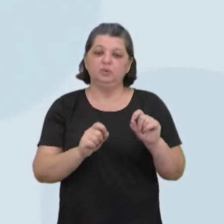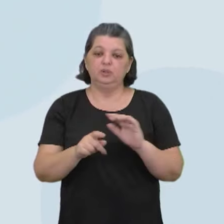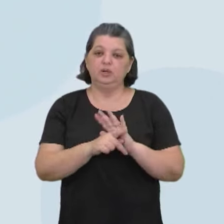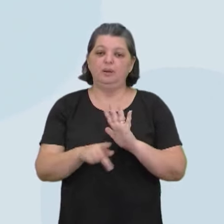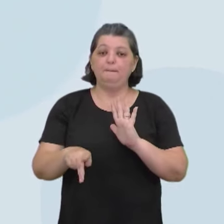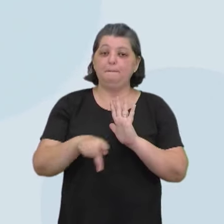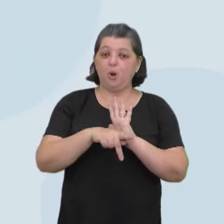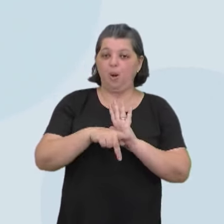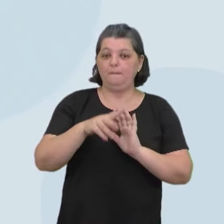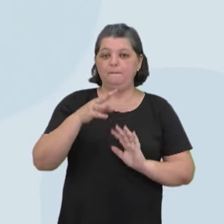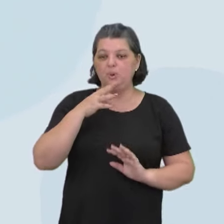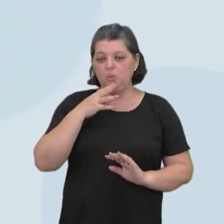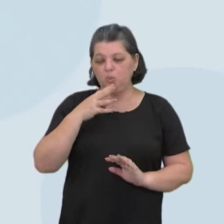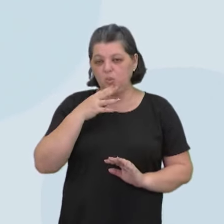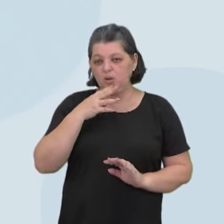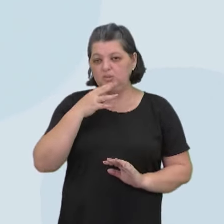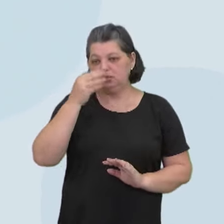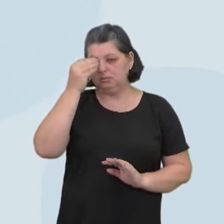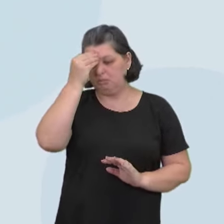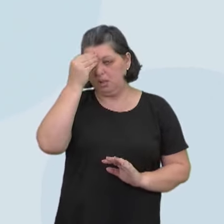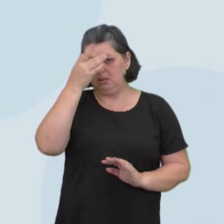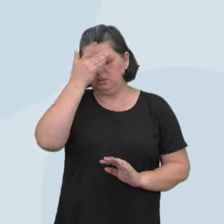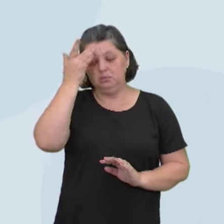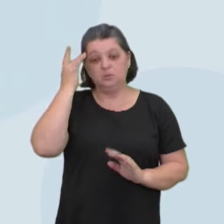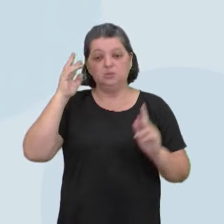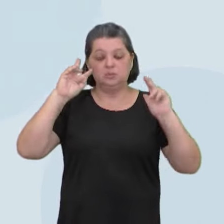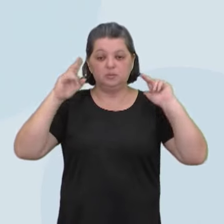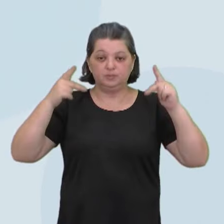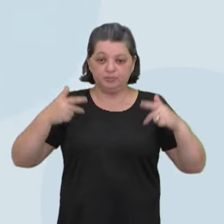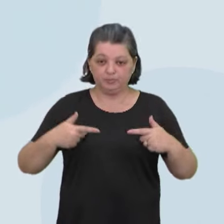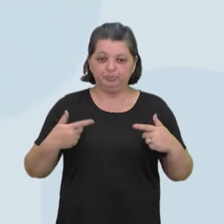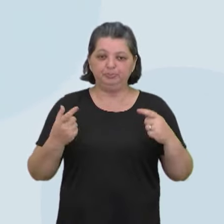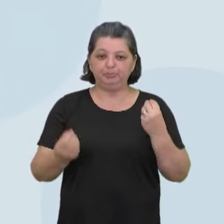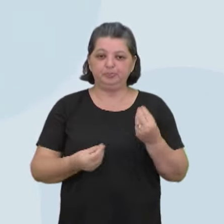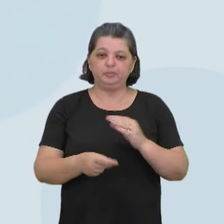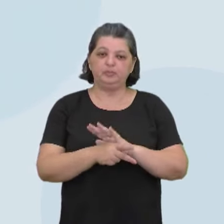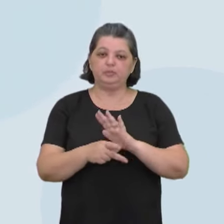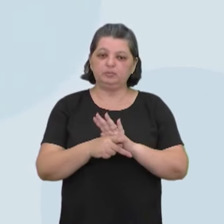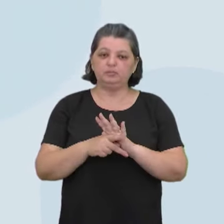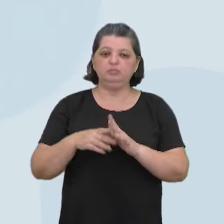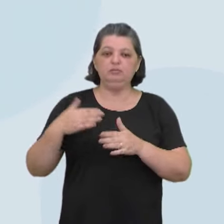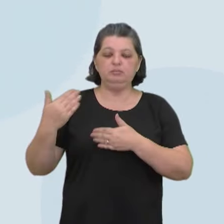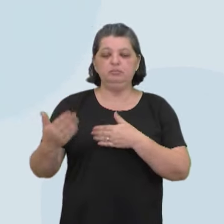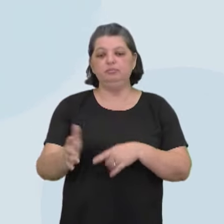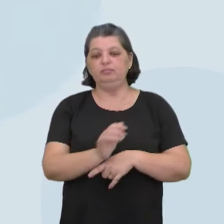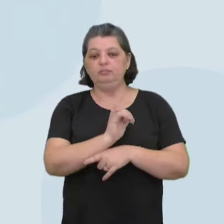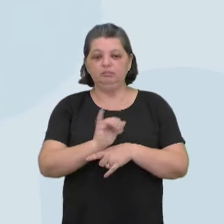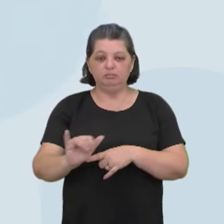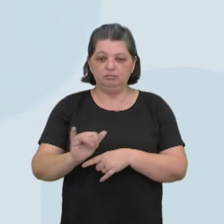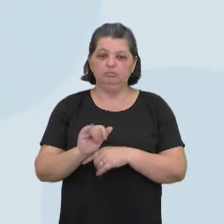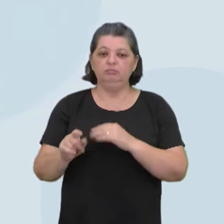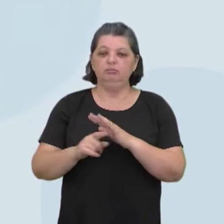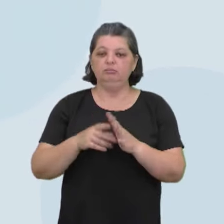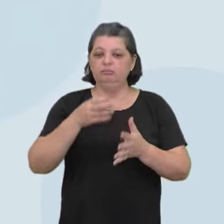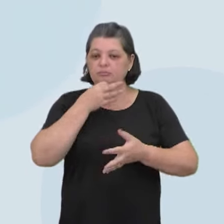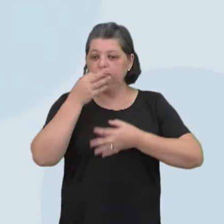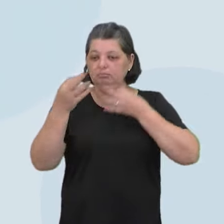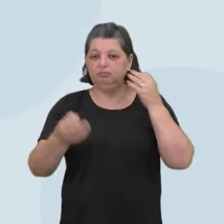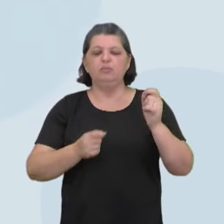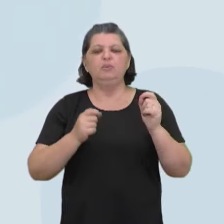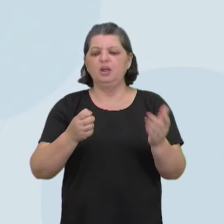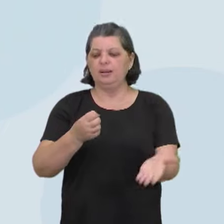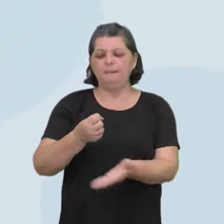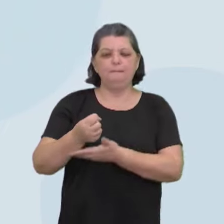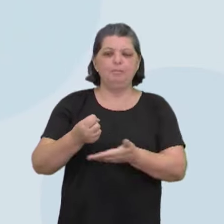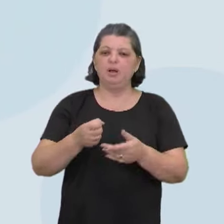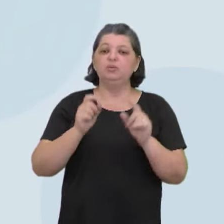próprio conhecimento humano, tá? Mas elaborar hipóteses, selecionar evidências e compor argumentos com base em